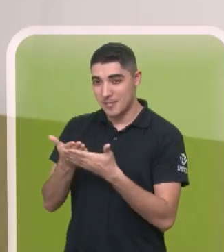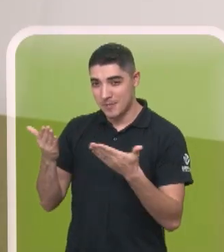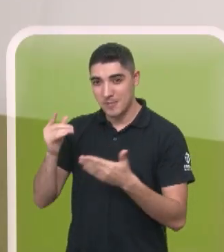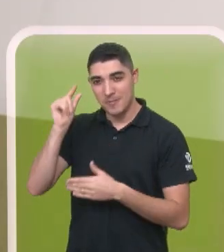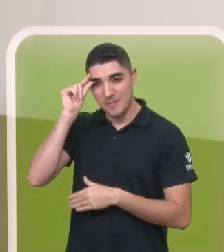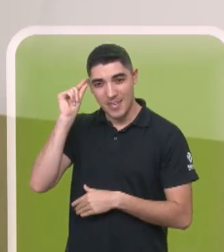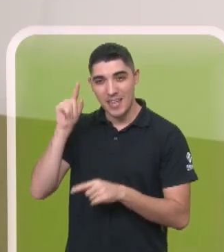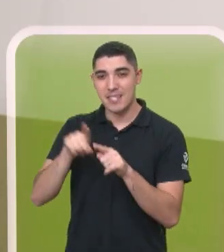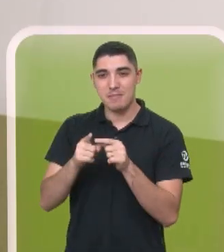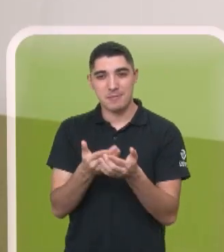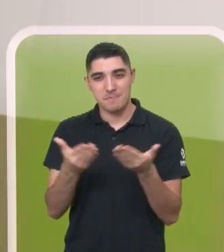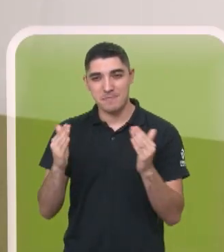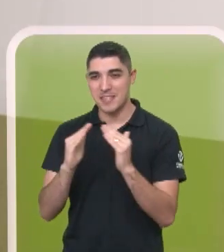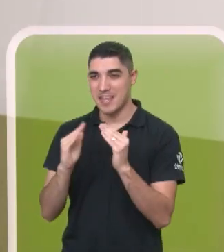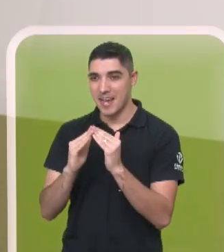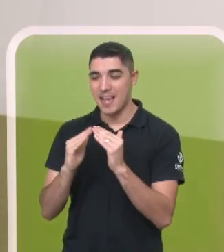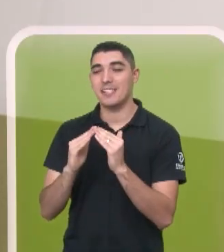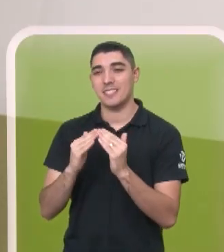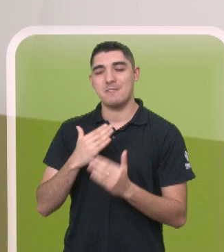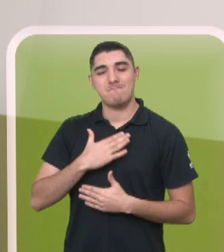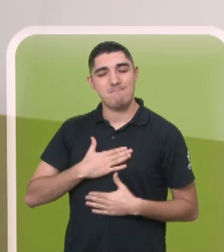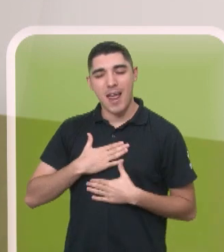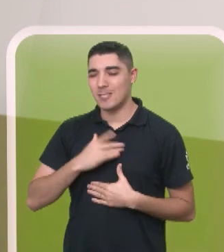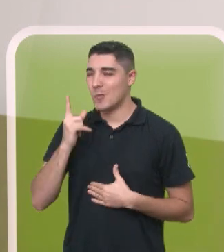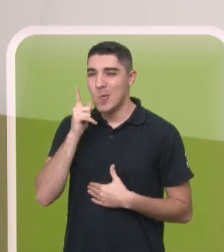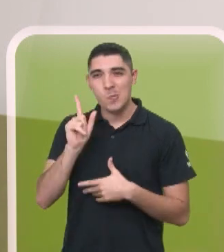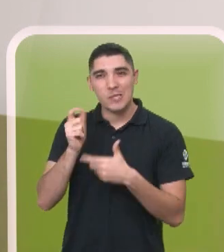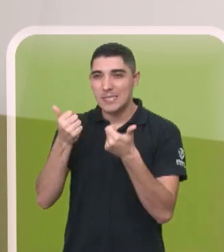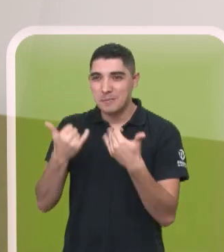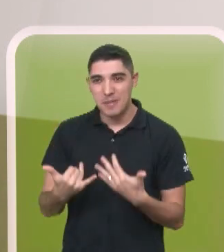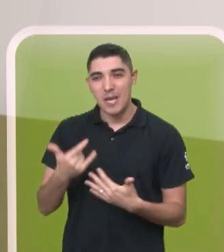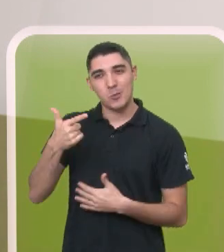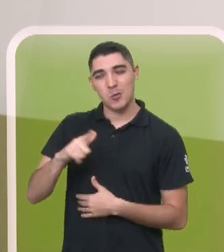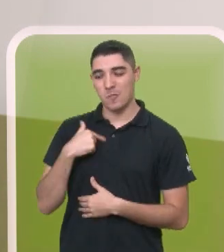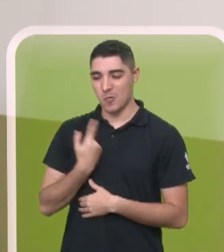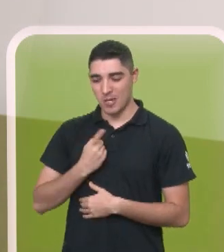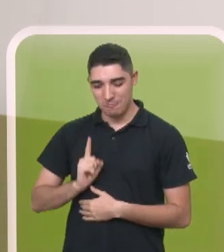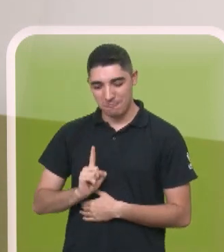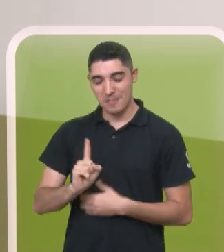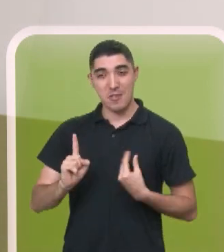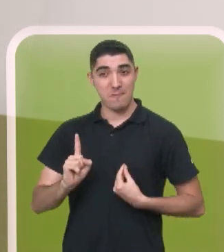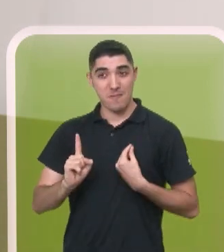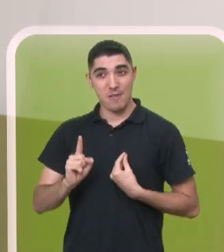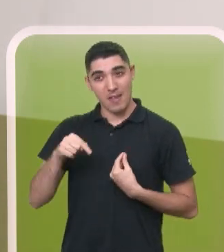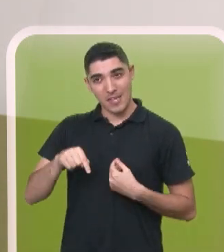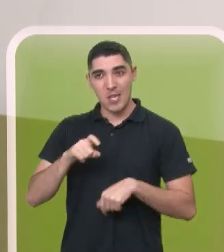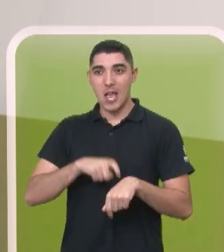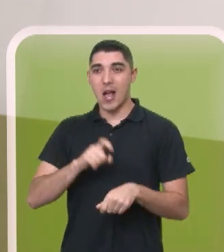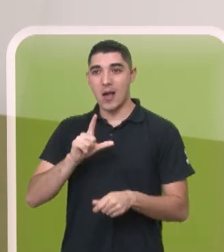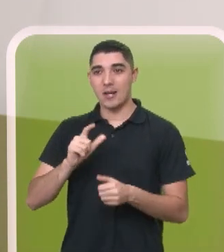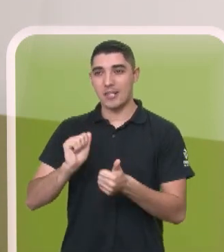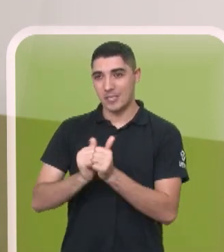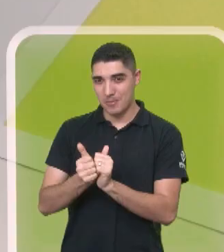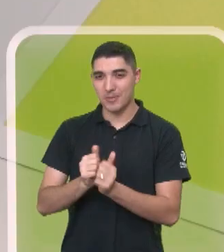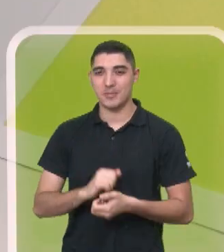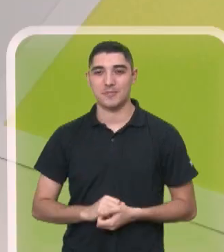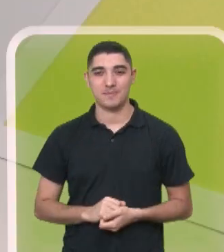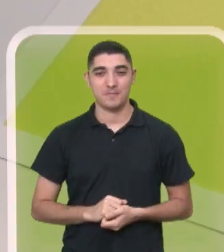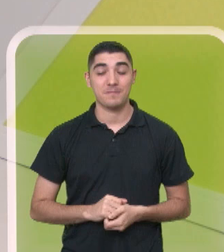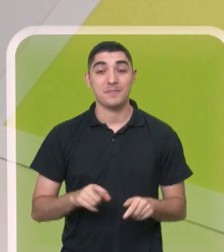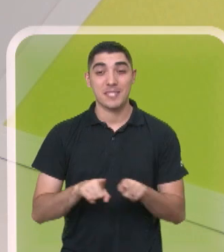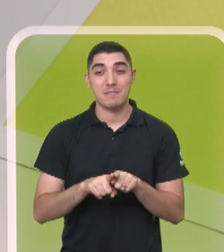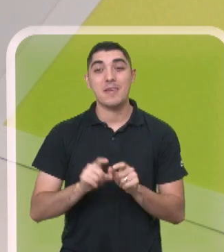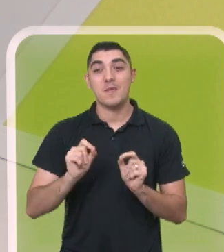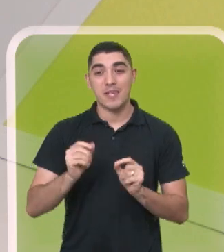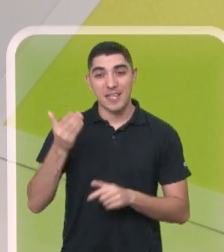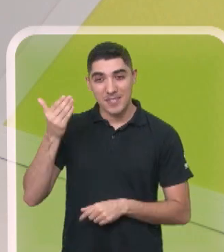tarde a você aí de casa. É um prazer inenarrável, mais uma vez, estar em mais uma Hora do Esporte. Muito bem, Brunão. E aqui